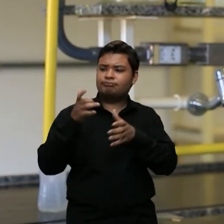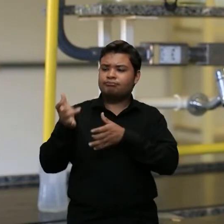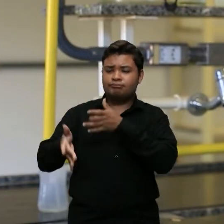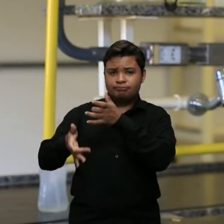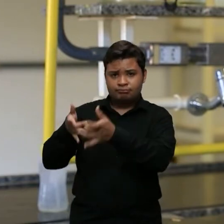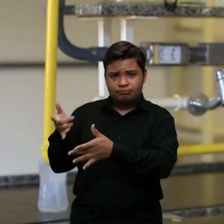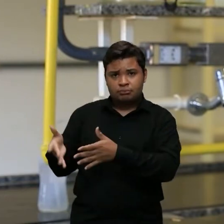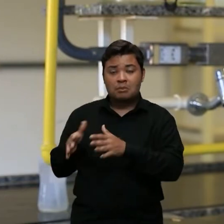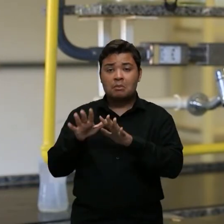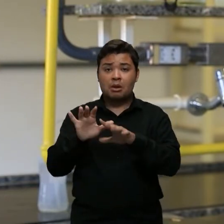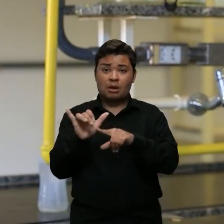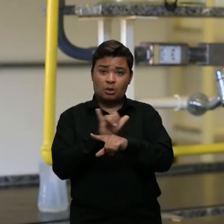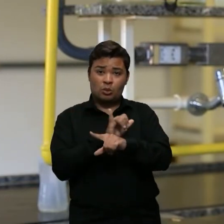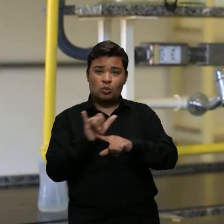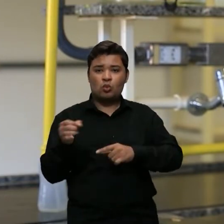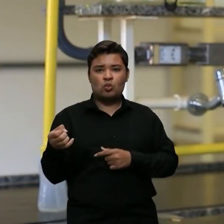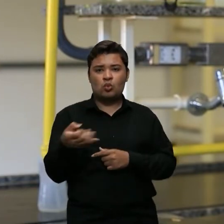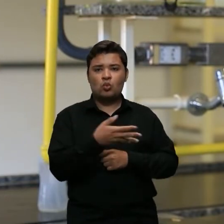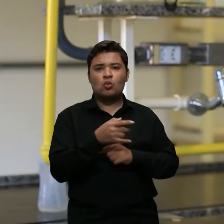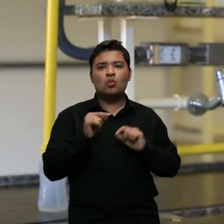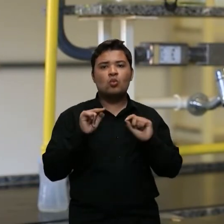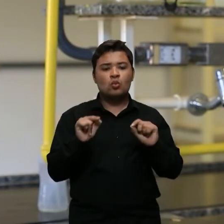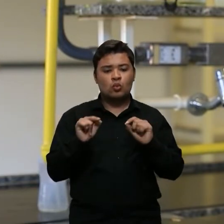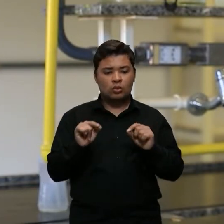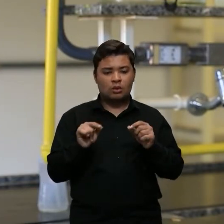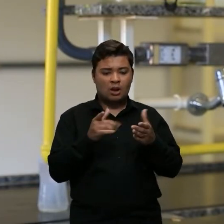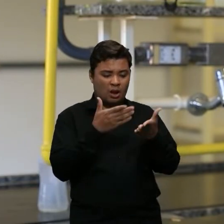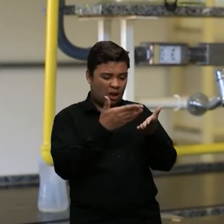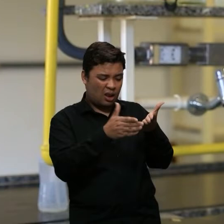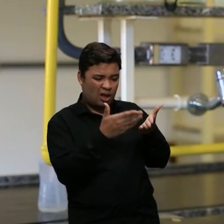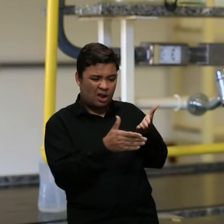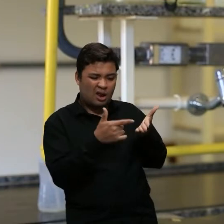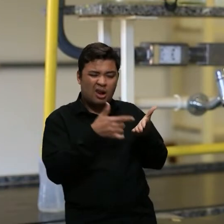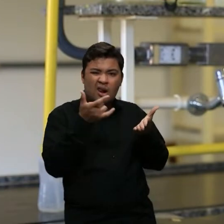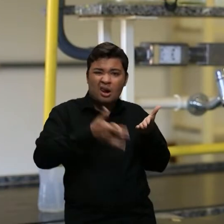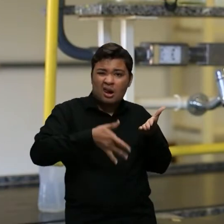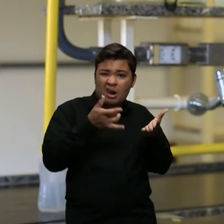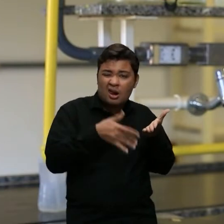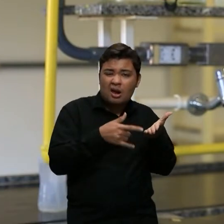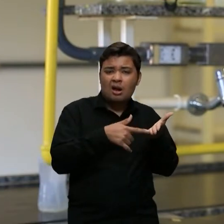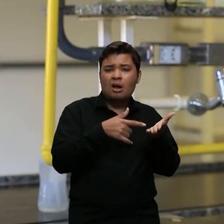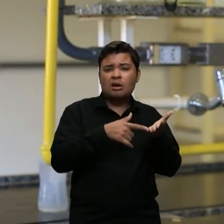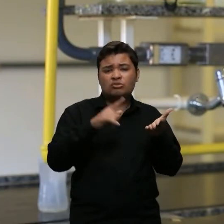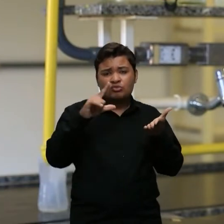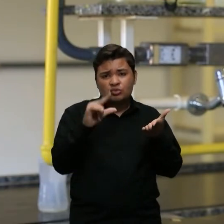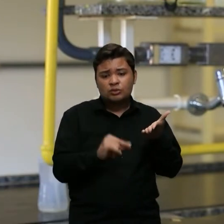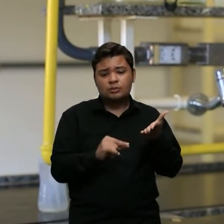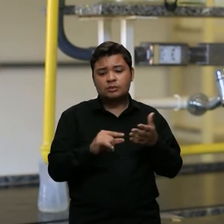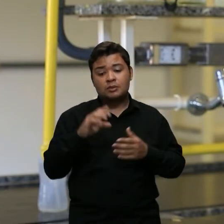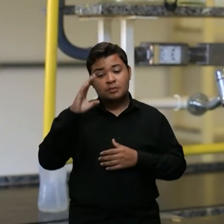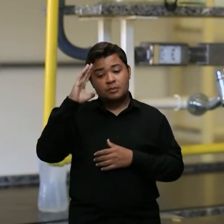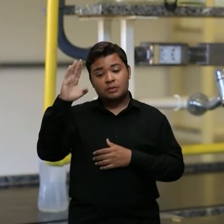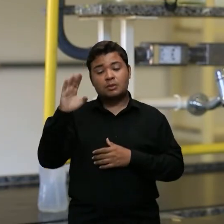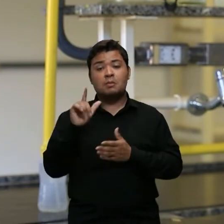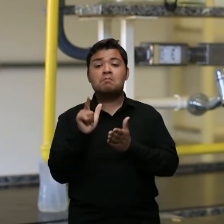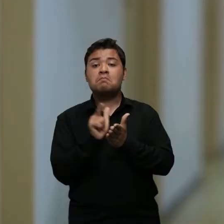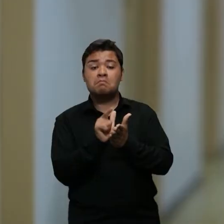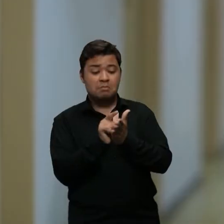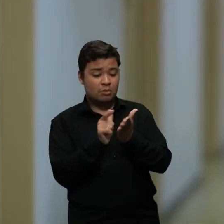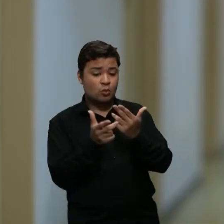da nova técnica é diminuir os resíduos produzidos aqui. A principal matéria-prima é o